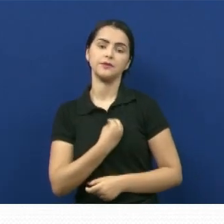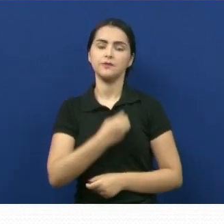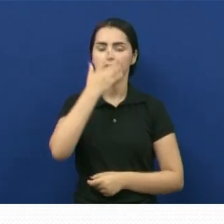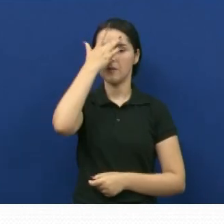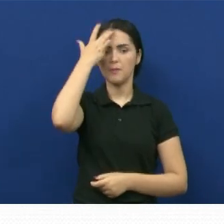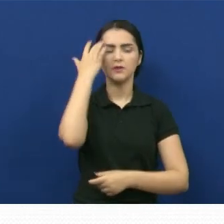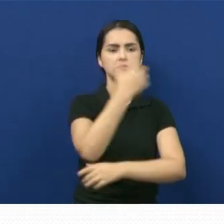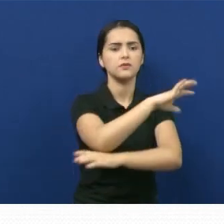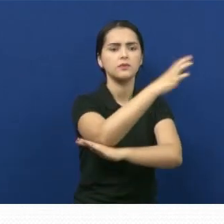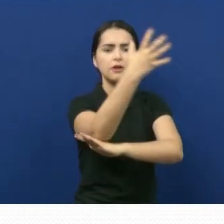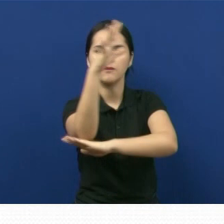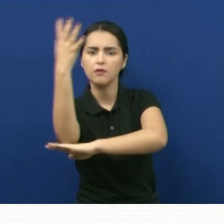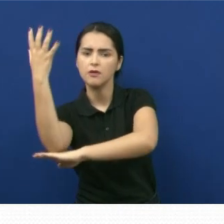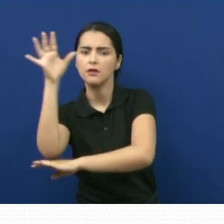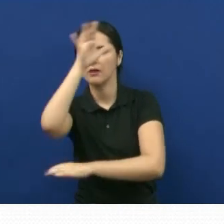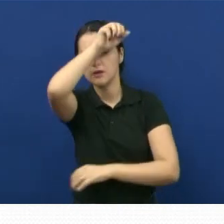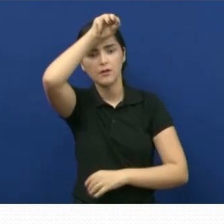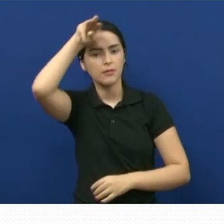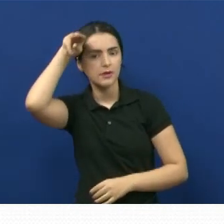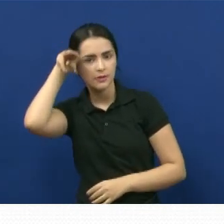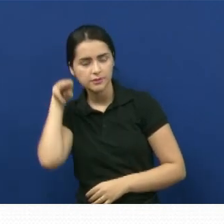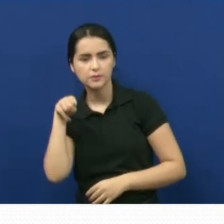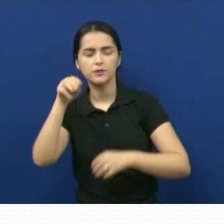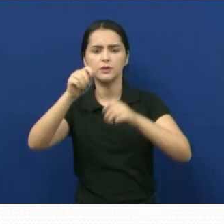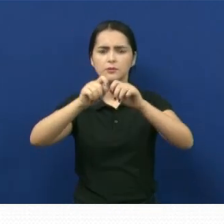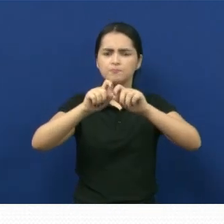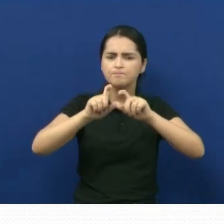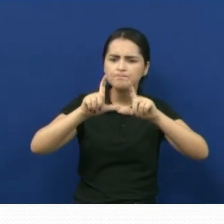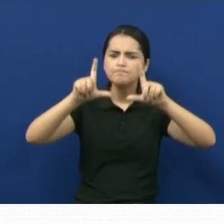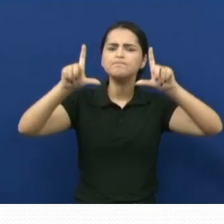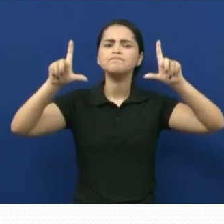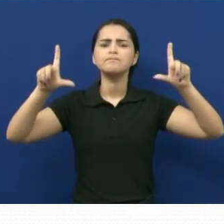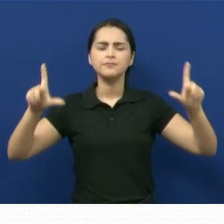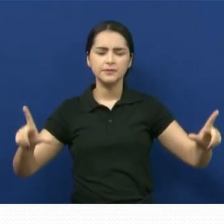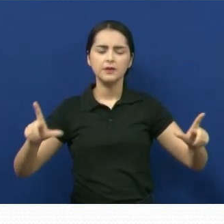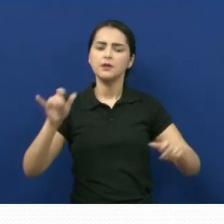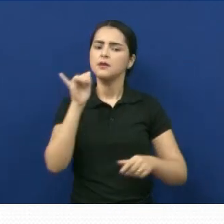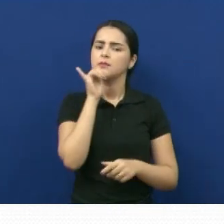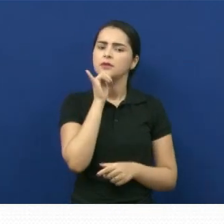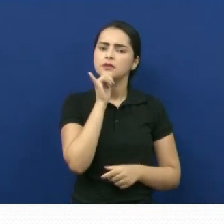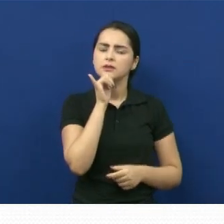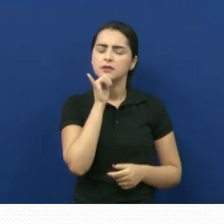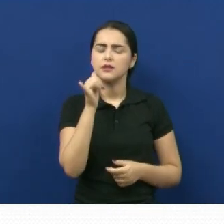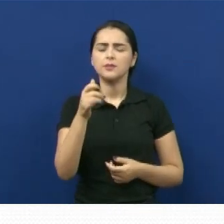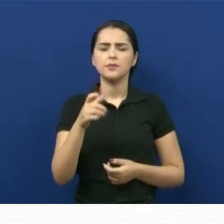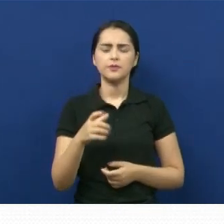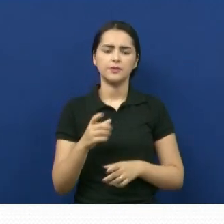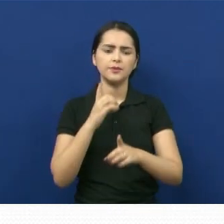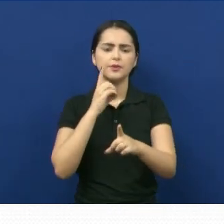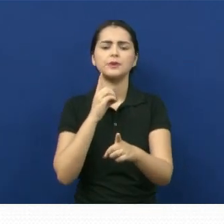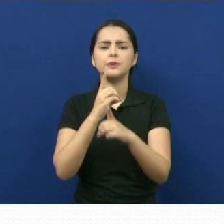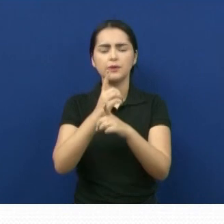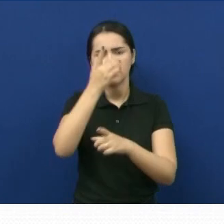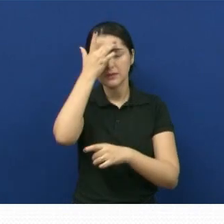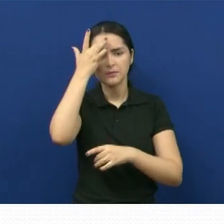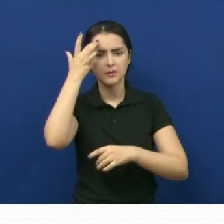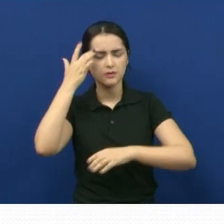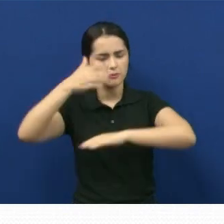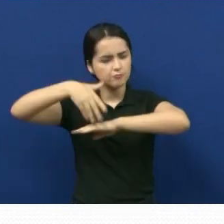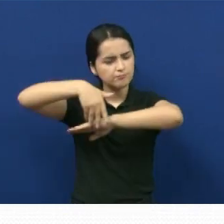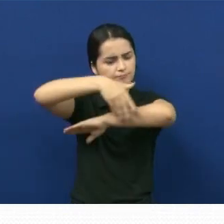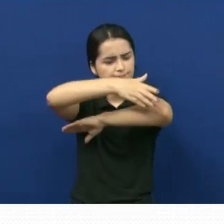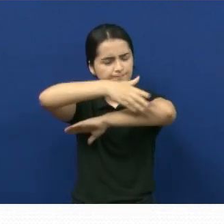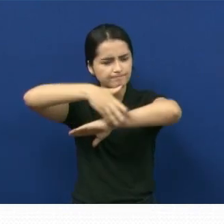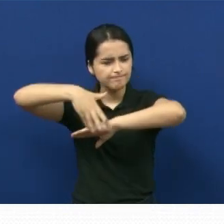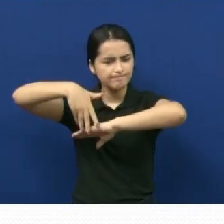da floresta amazônica abrange o centro onde se encontram as habitações e o seu entorno. São